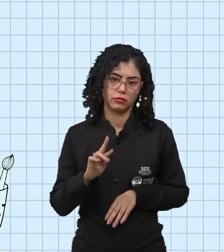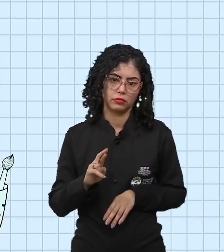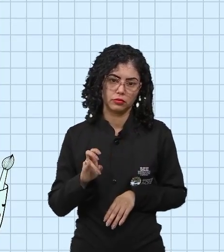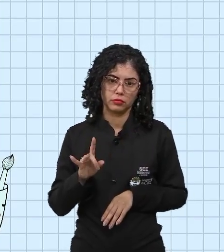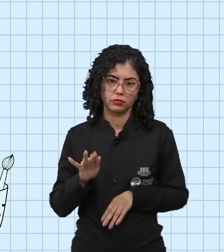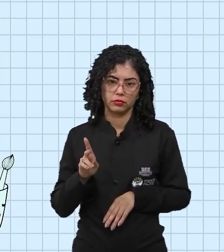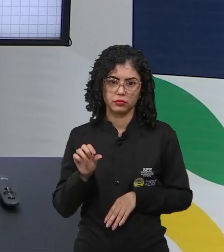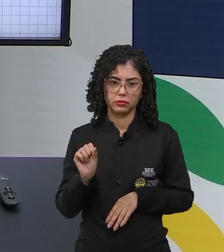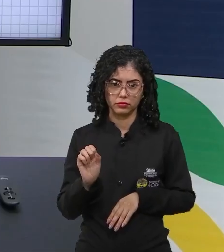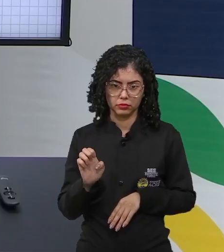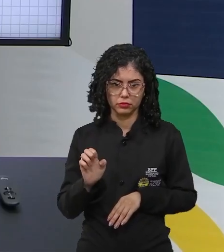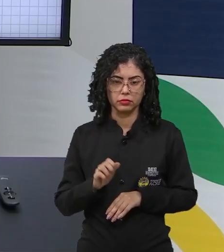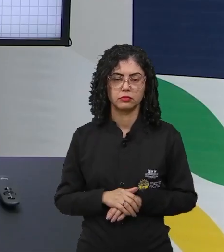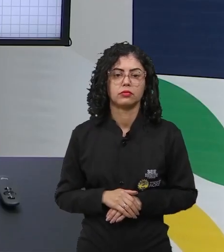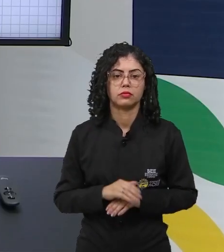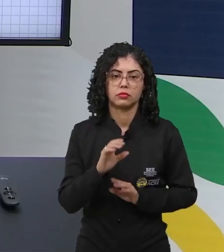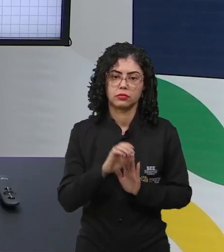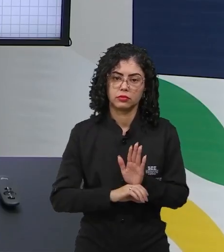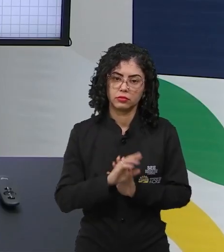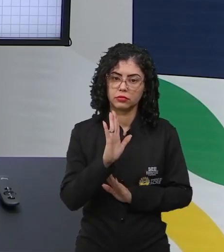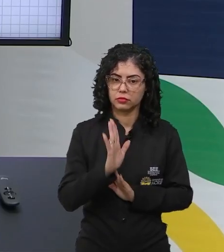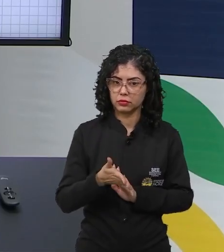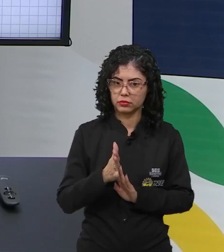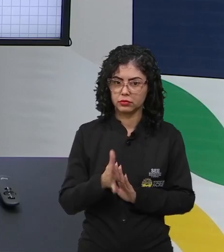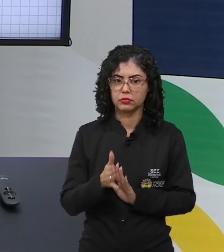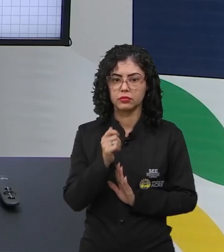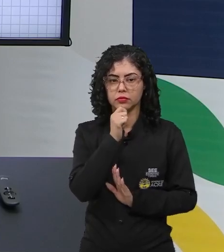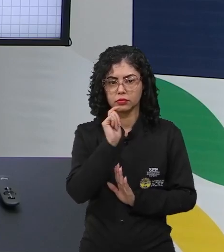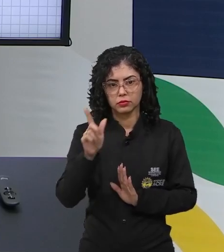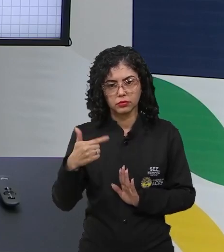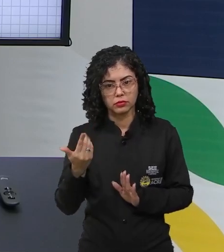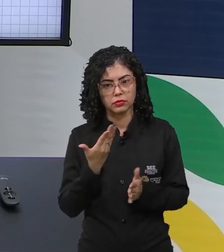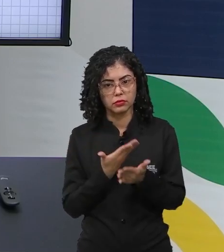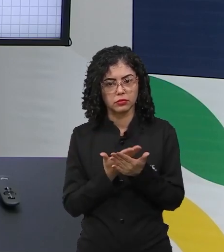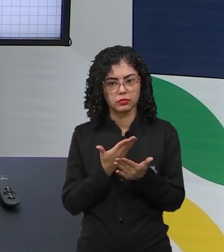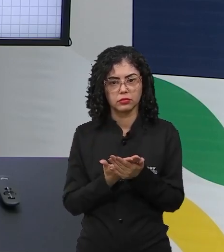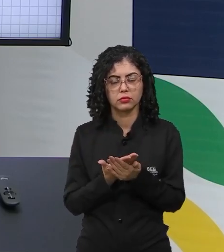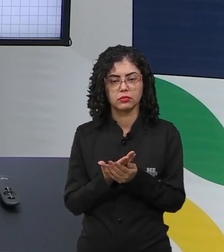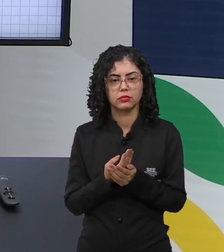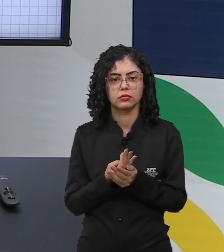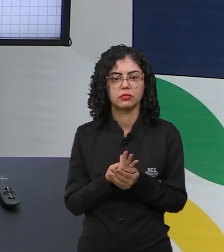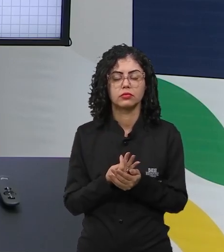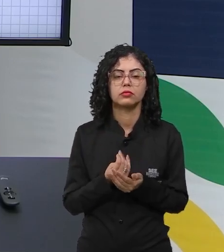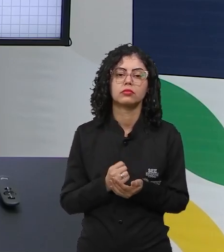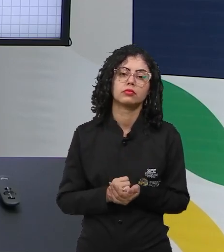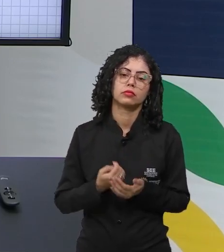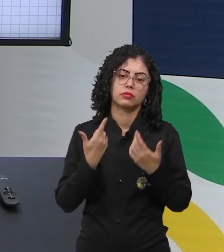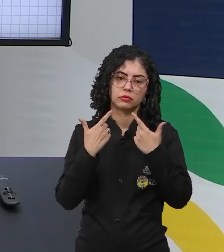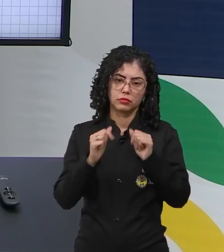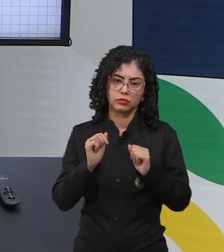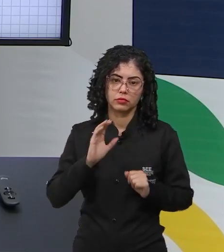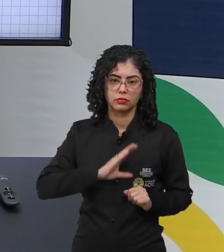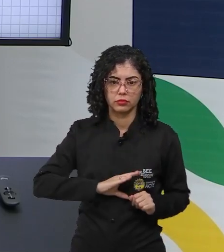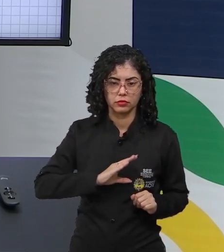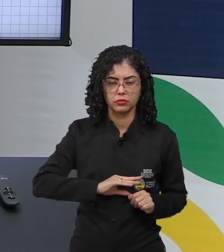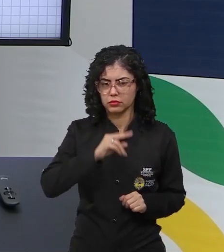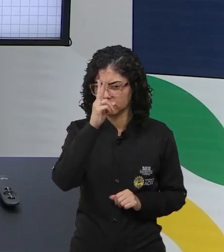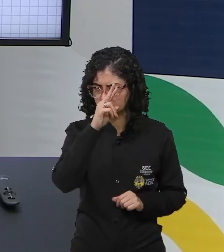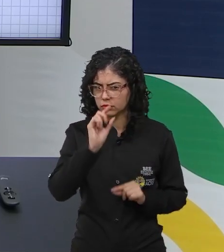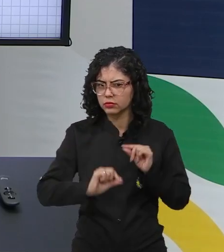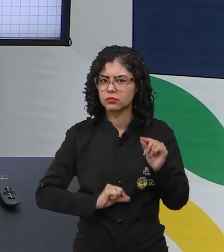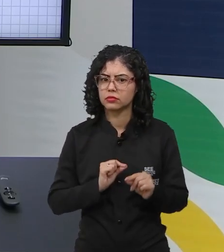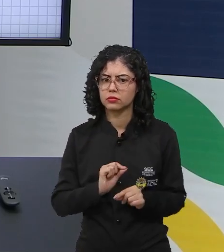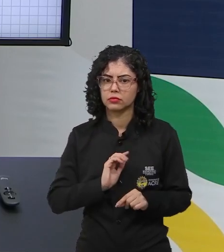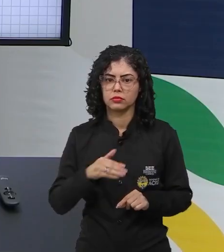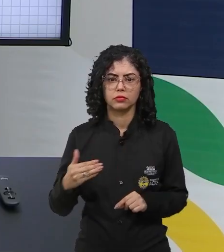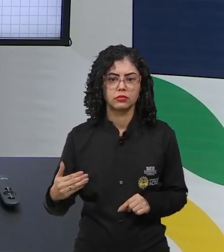hipérboles. Esse conteúdo até já foi ministrado em uma outra aula que é sobre as figuras de linguagem. Você lembra o que é uma metáfora? É